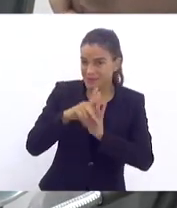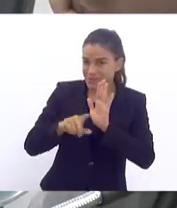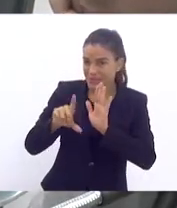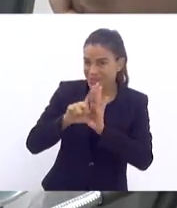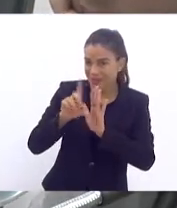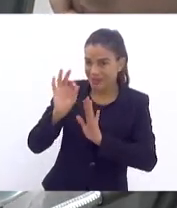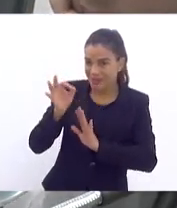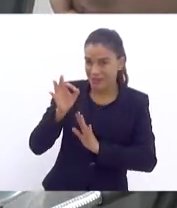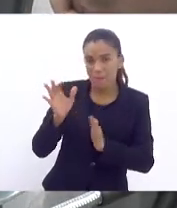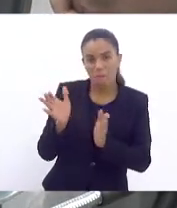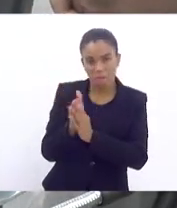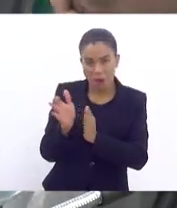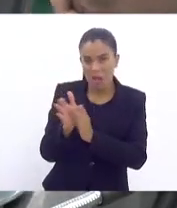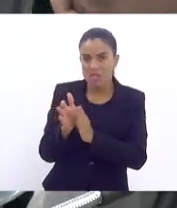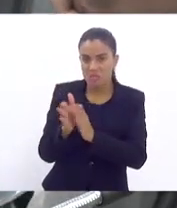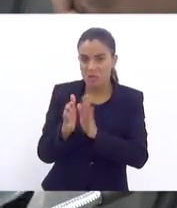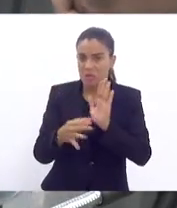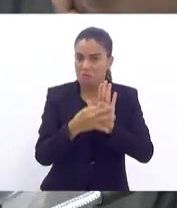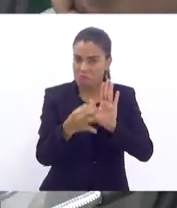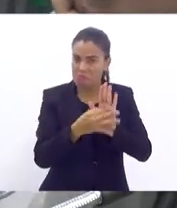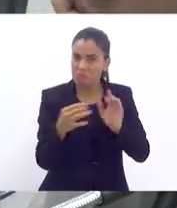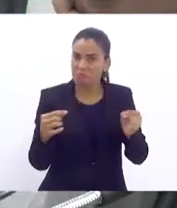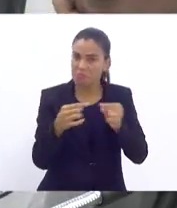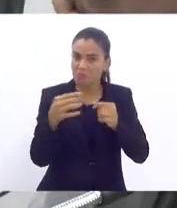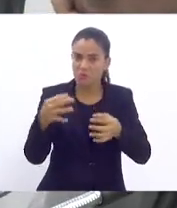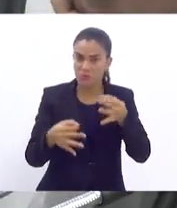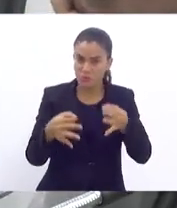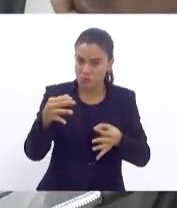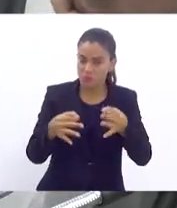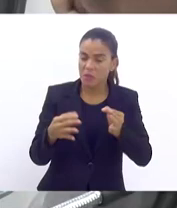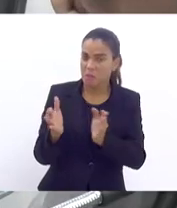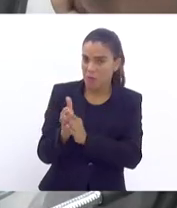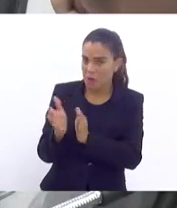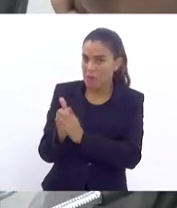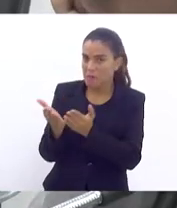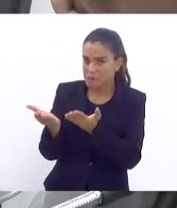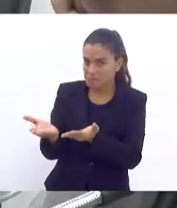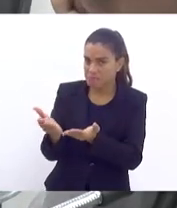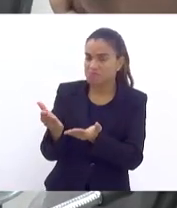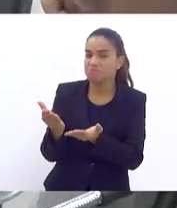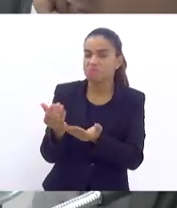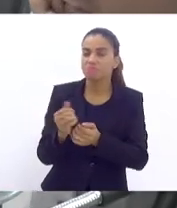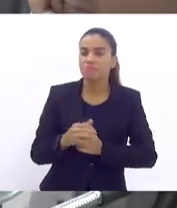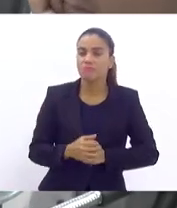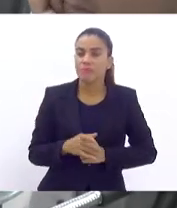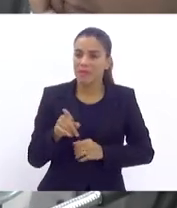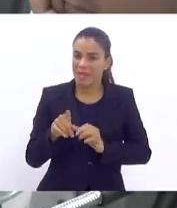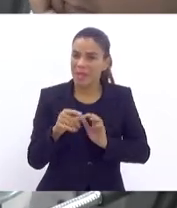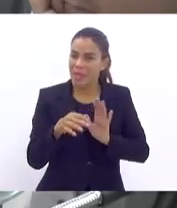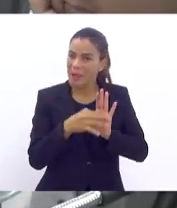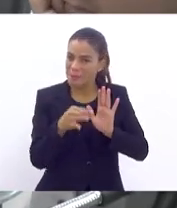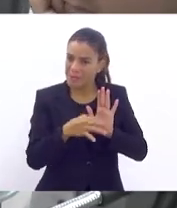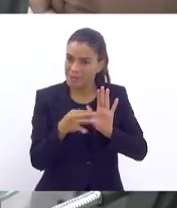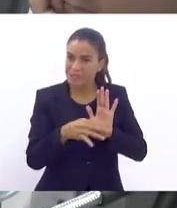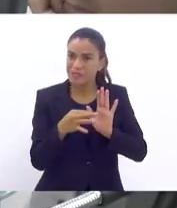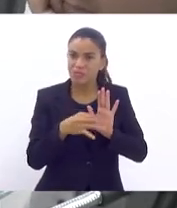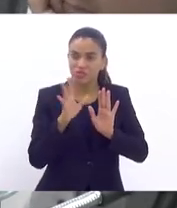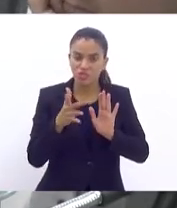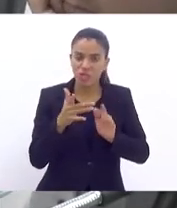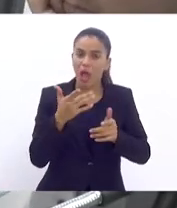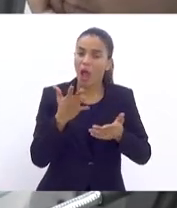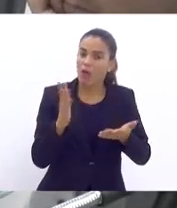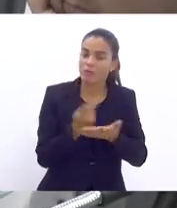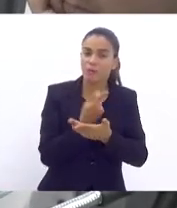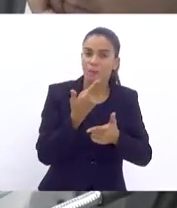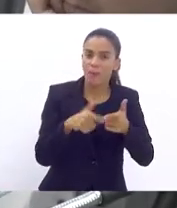parabenizava excelência pela juridicidade a parabenizava a excelência que é aquele parecia que diria em algumas questões aqui que já nos